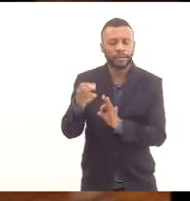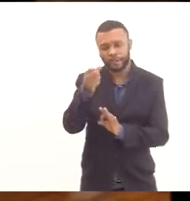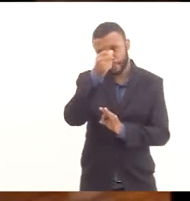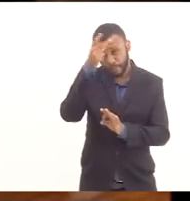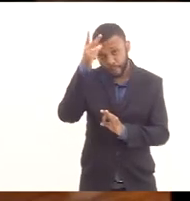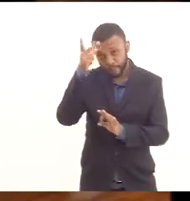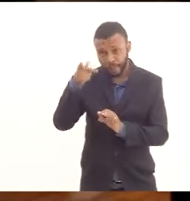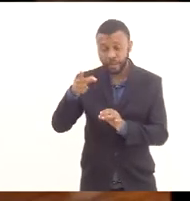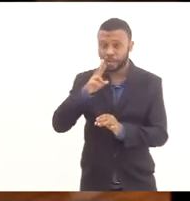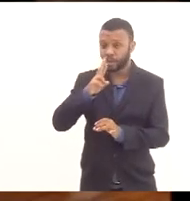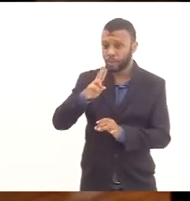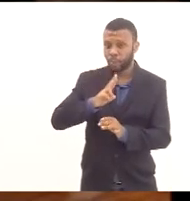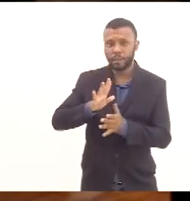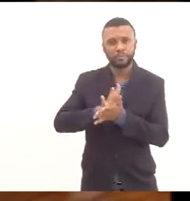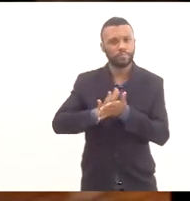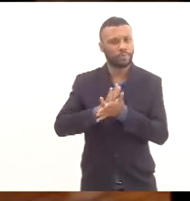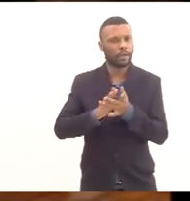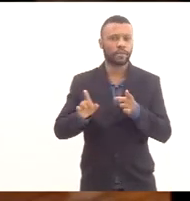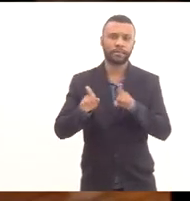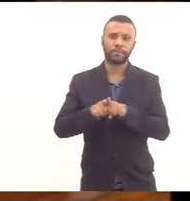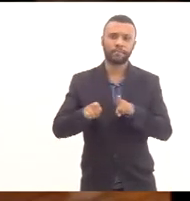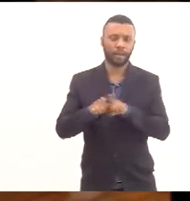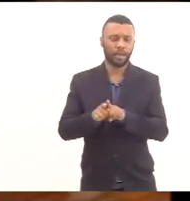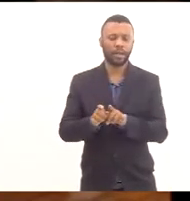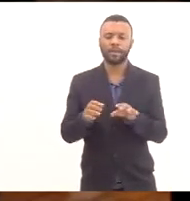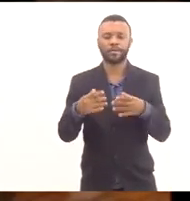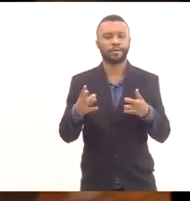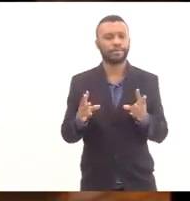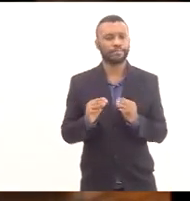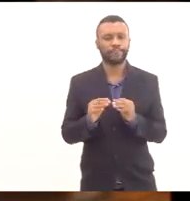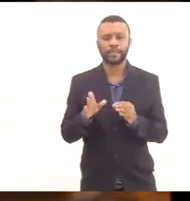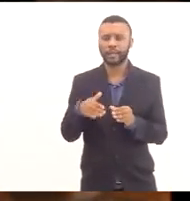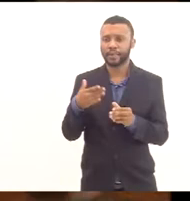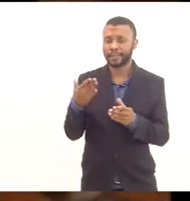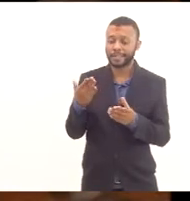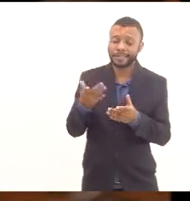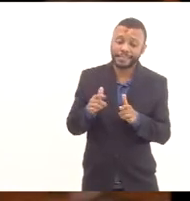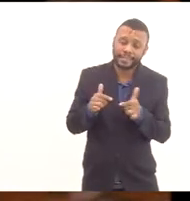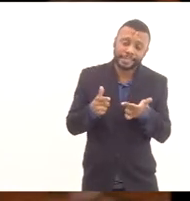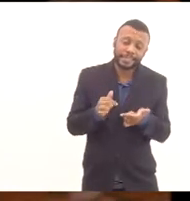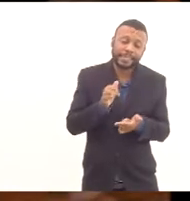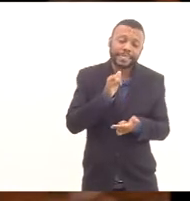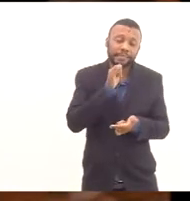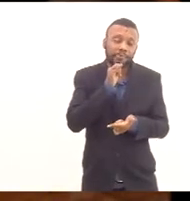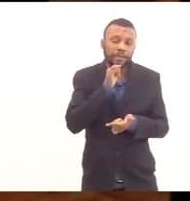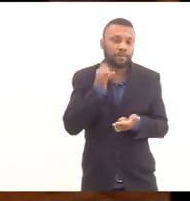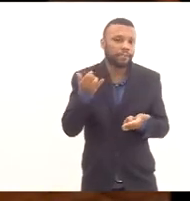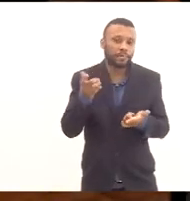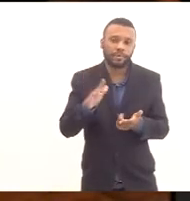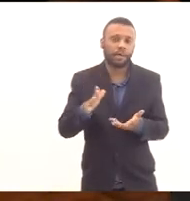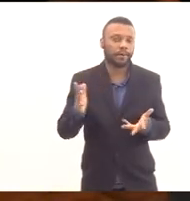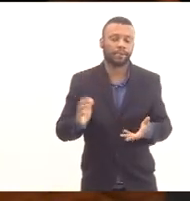obtive resposta também então a situação Infelizmente essa